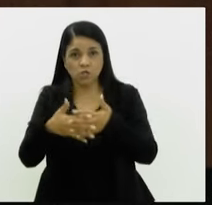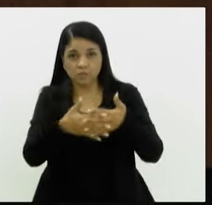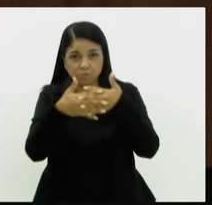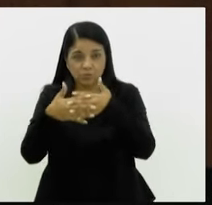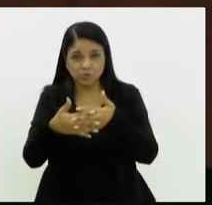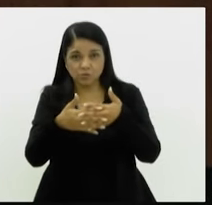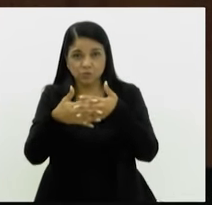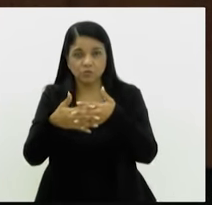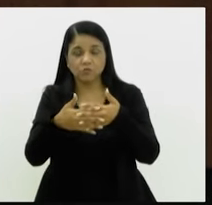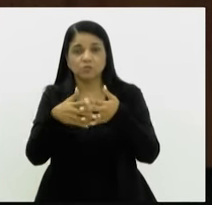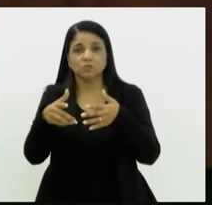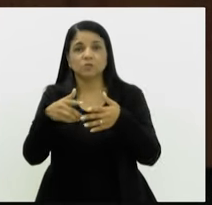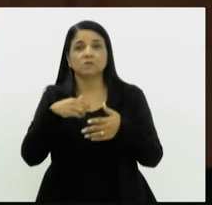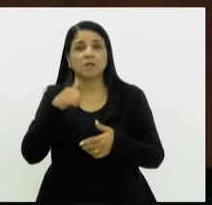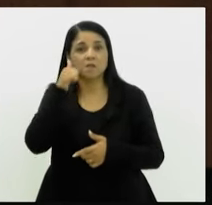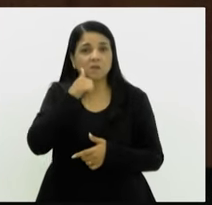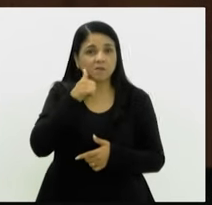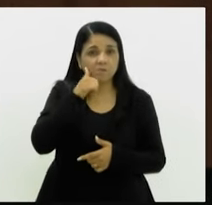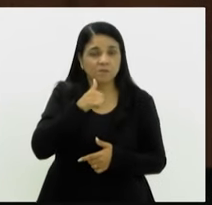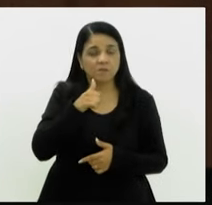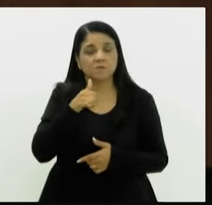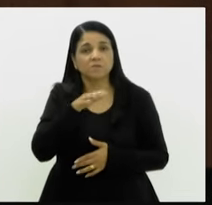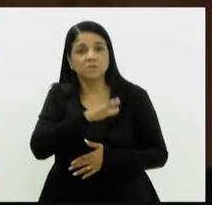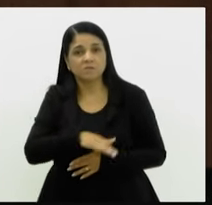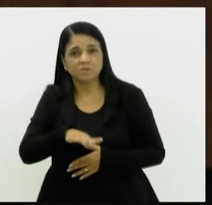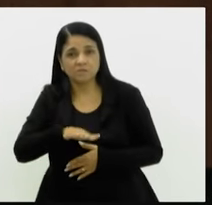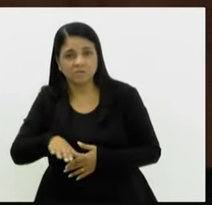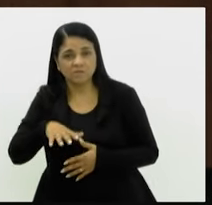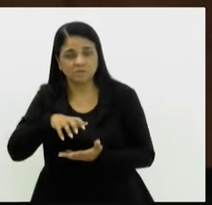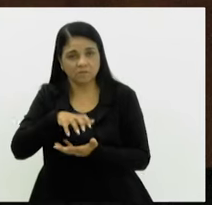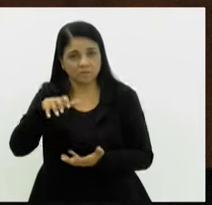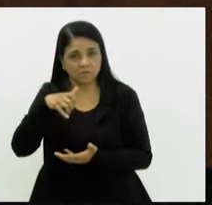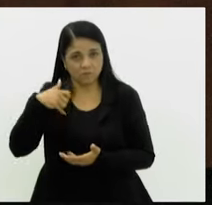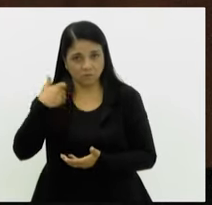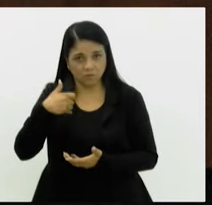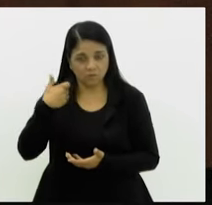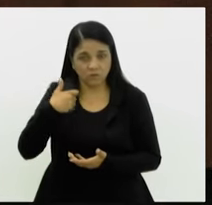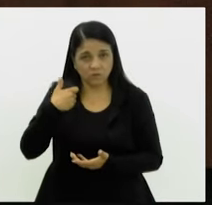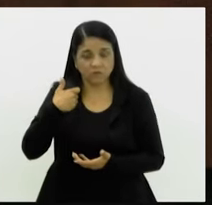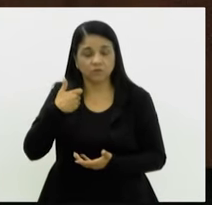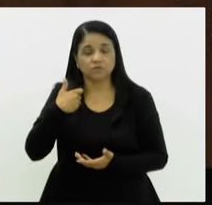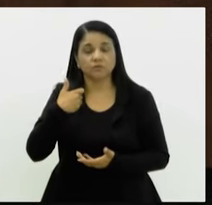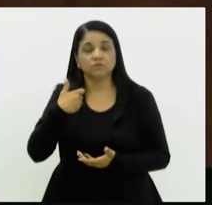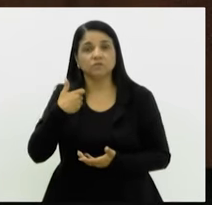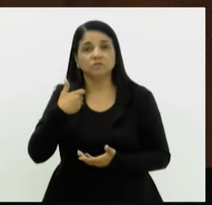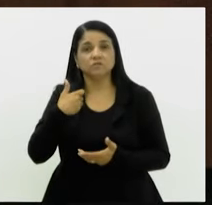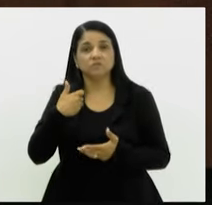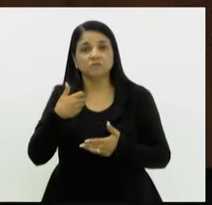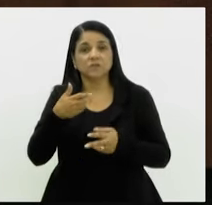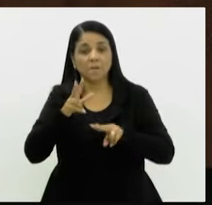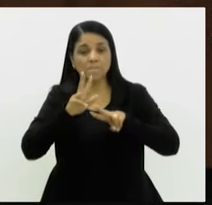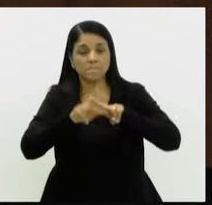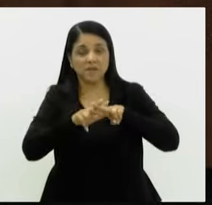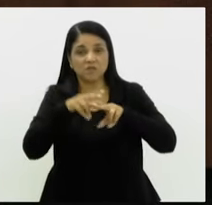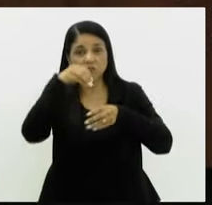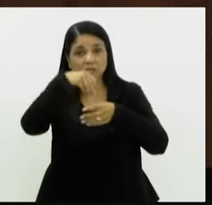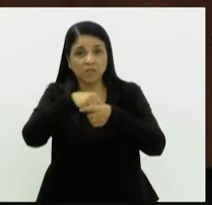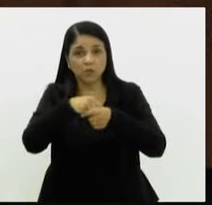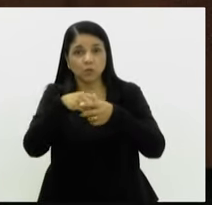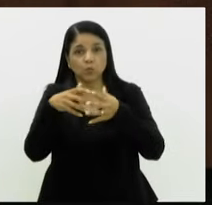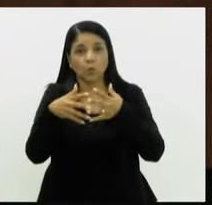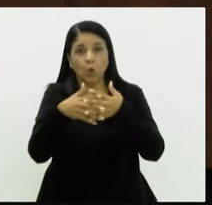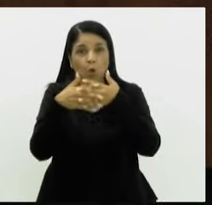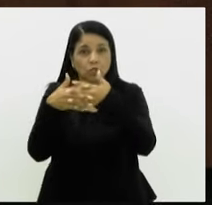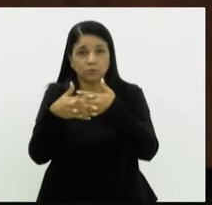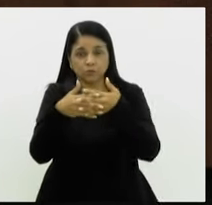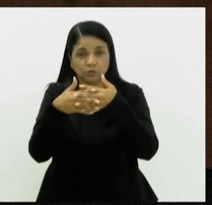reféns. E eu peço a Deus que resolva da melhor forma possível e que tenhamos aqui um entendimento que